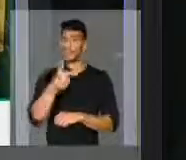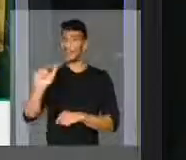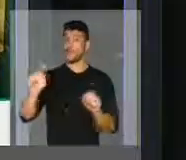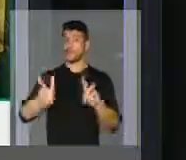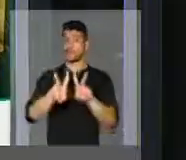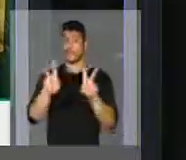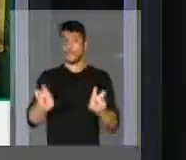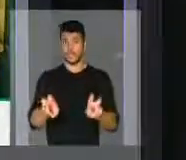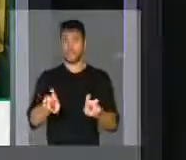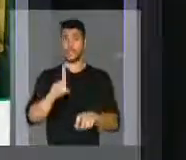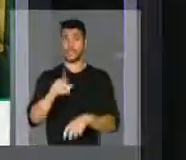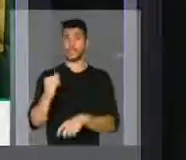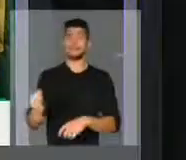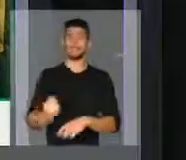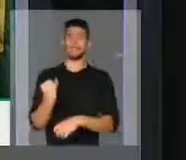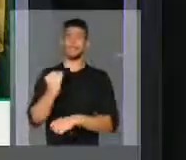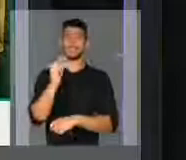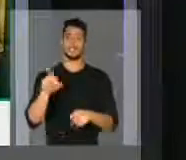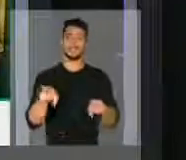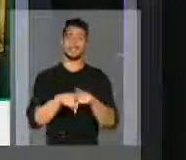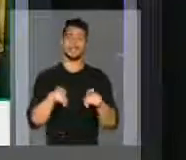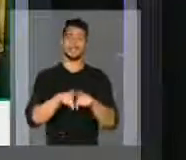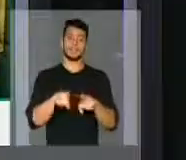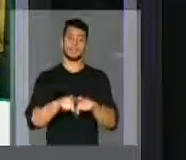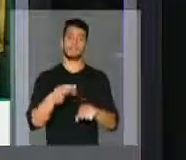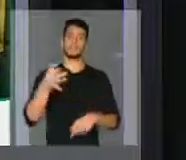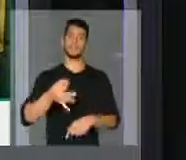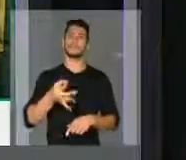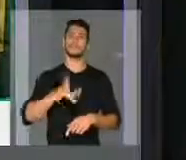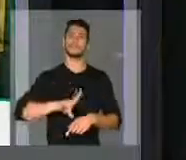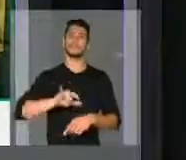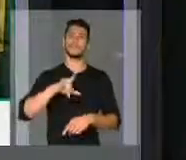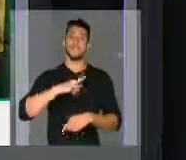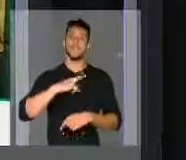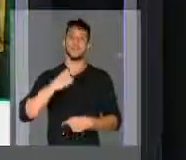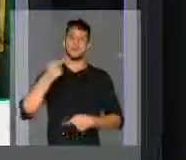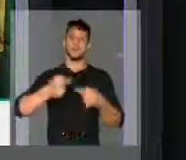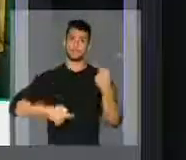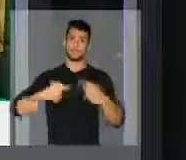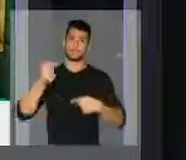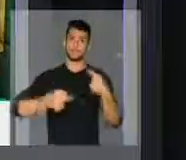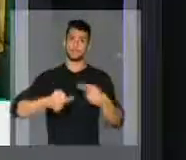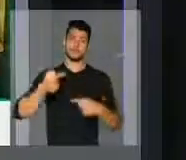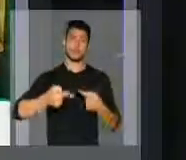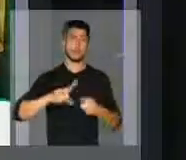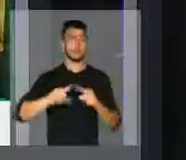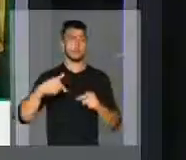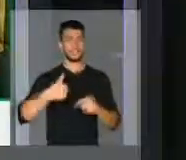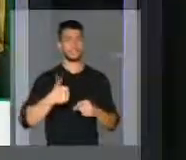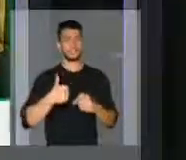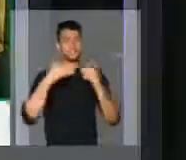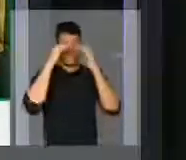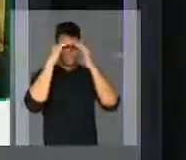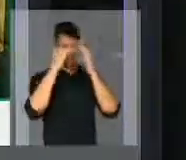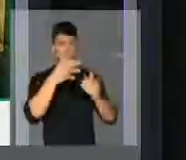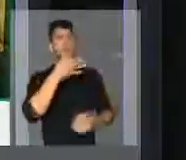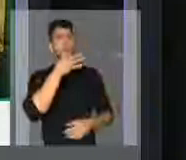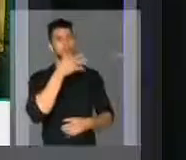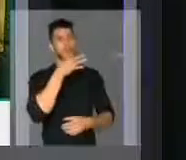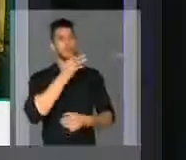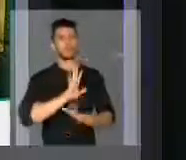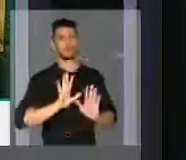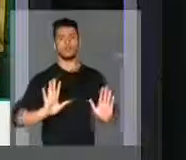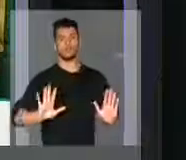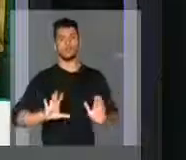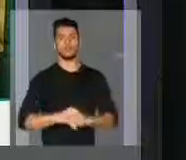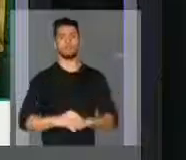ter que entrar, e certamente vai haver debates, e eu sempre respeito as opiniões adversas.